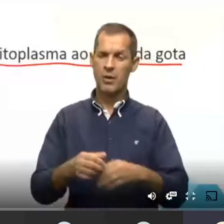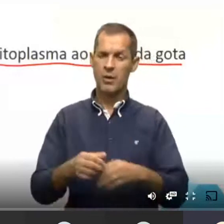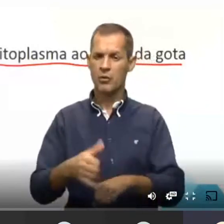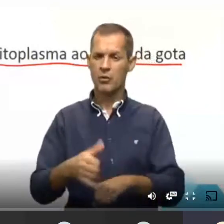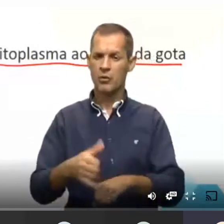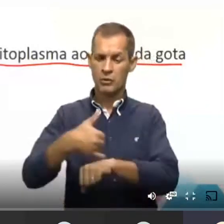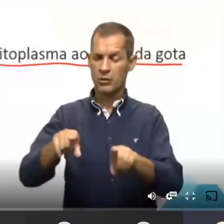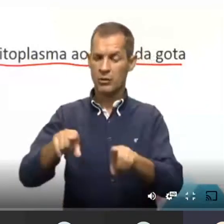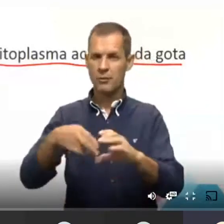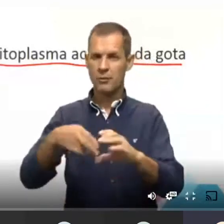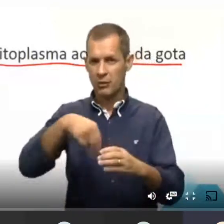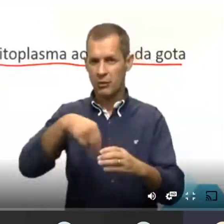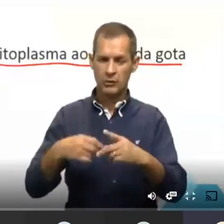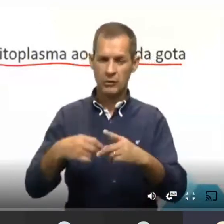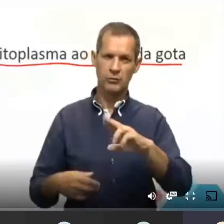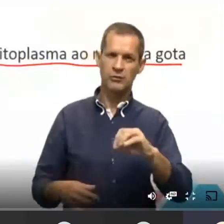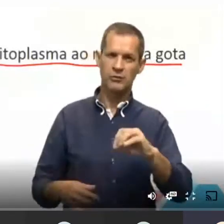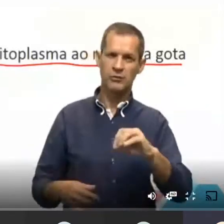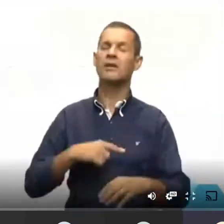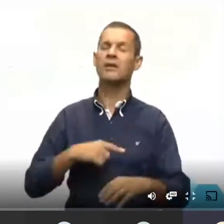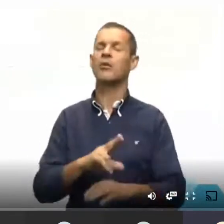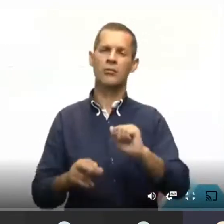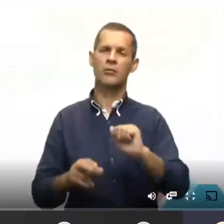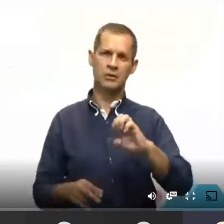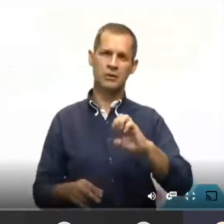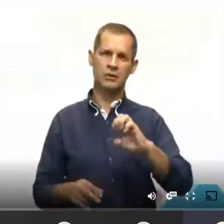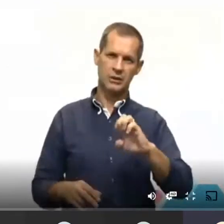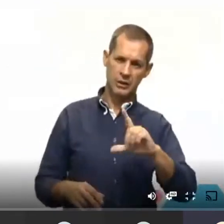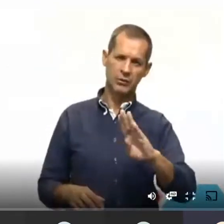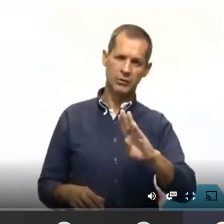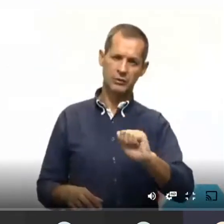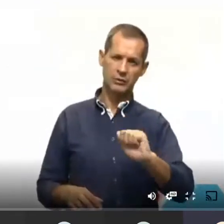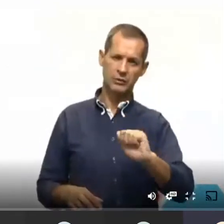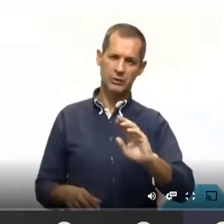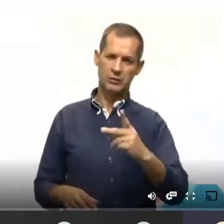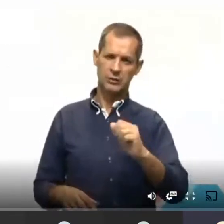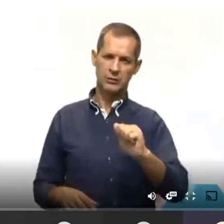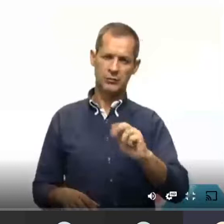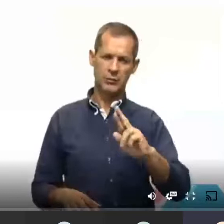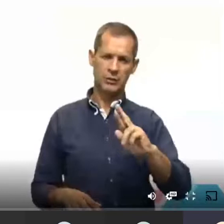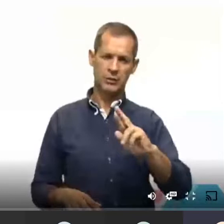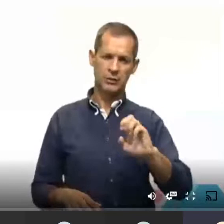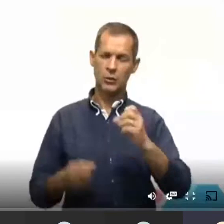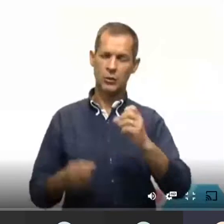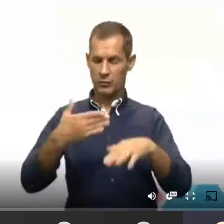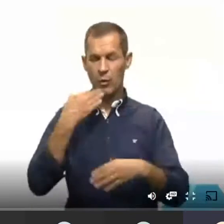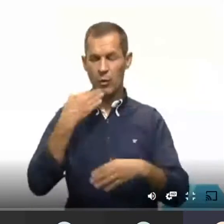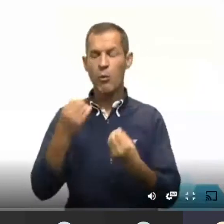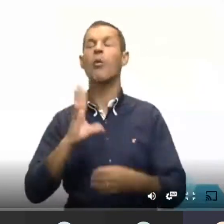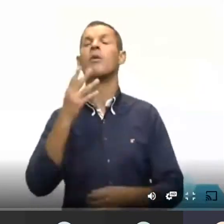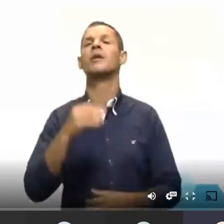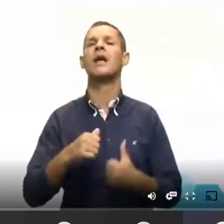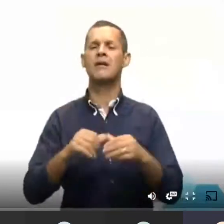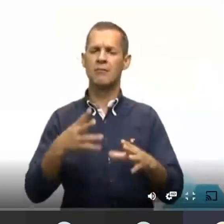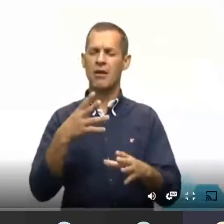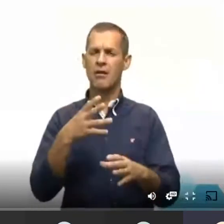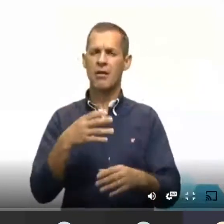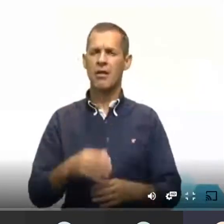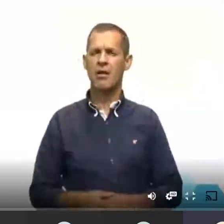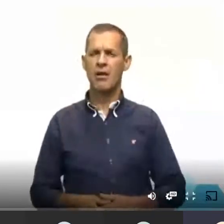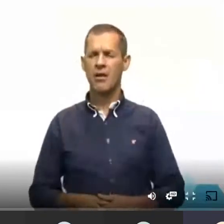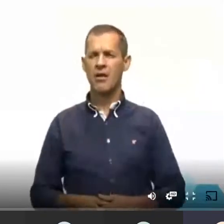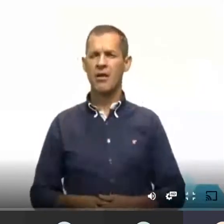o núcleo periférico, a gente vai chamar de anel de bacharel. Então, para explicar melhor como é que funciona esse